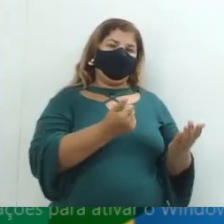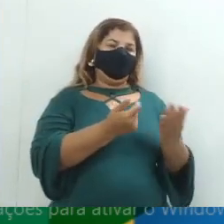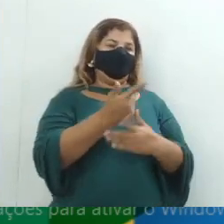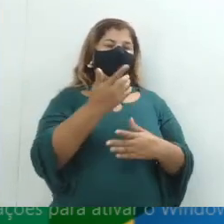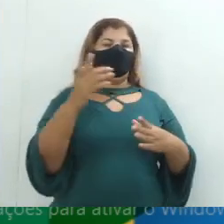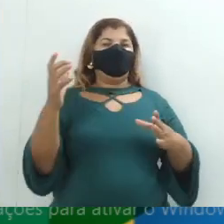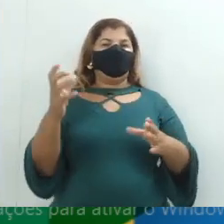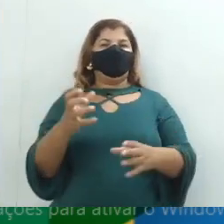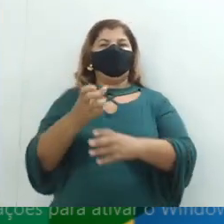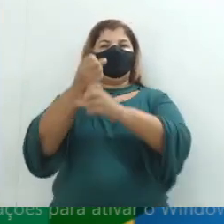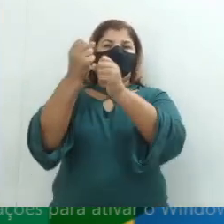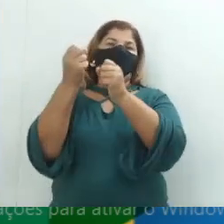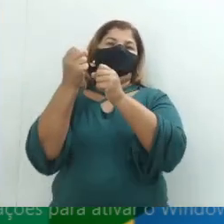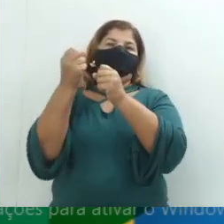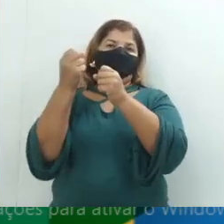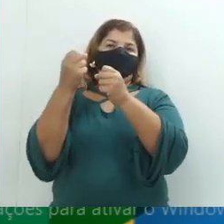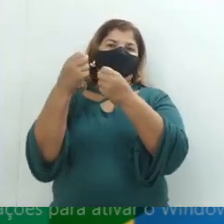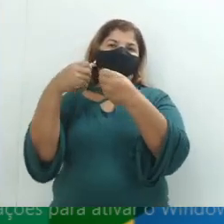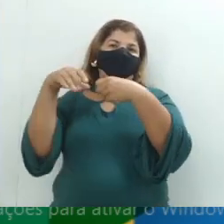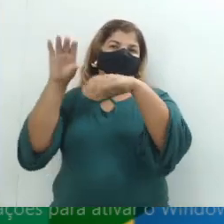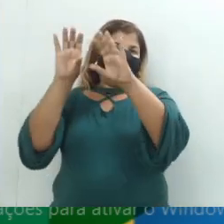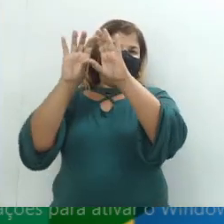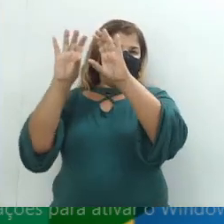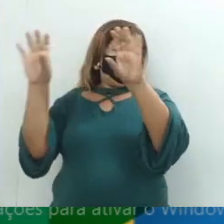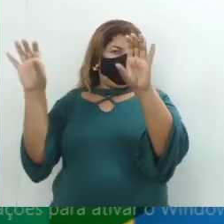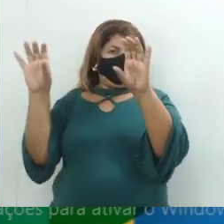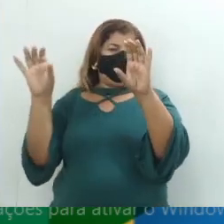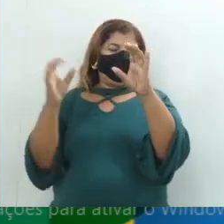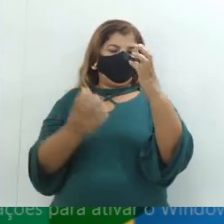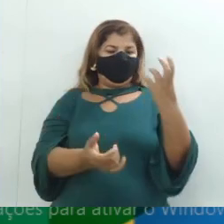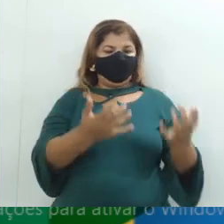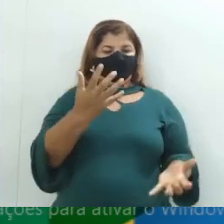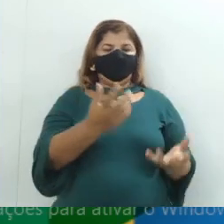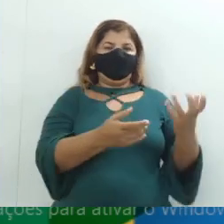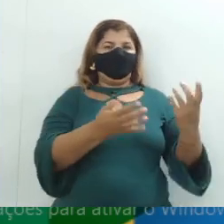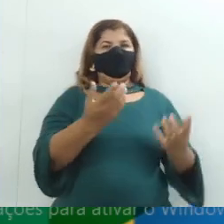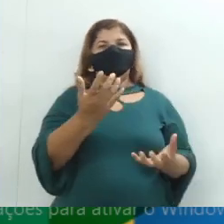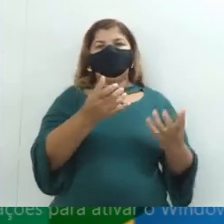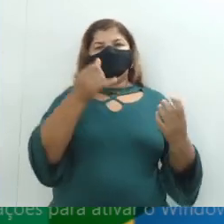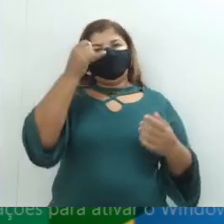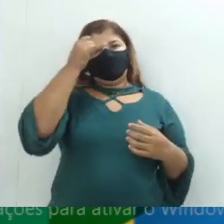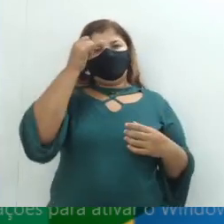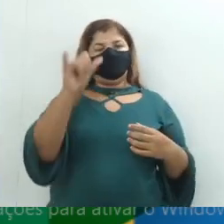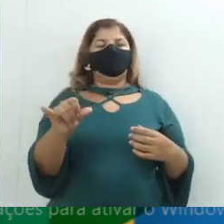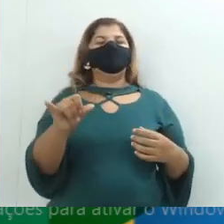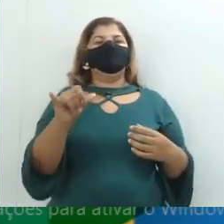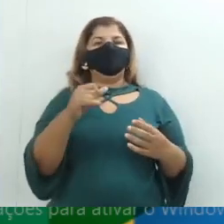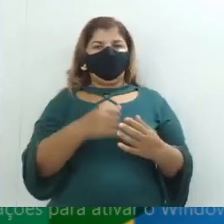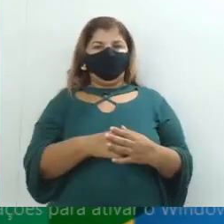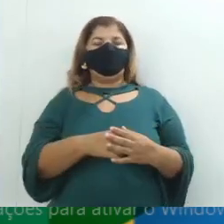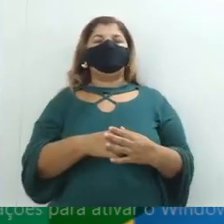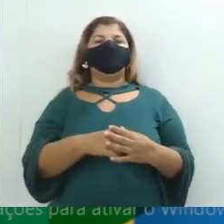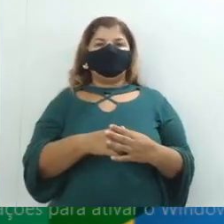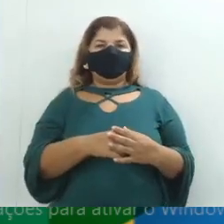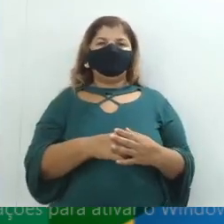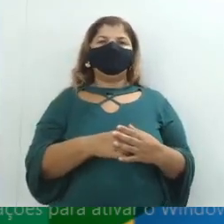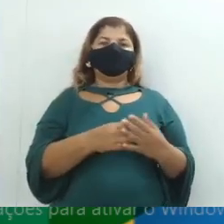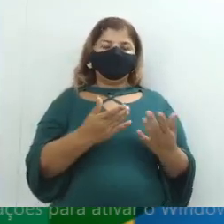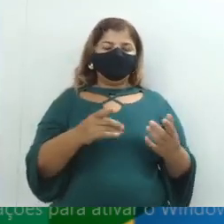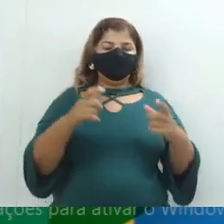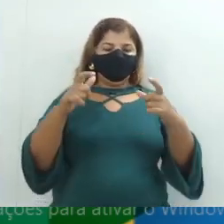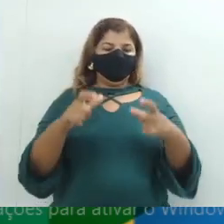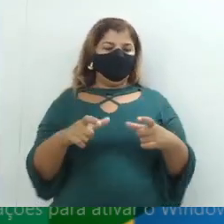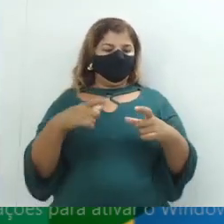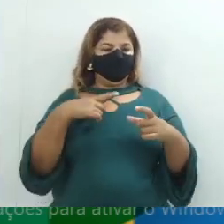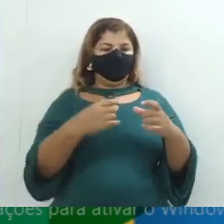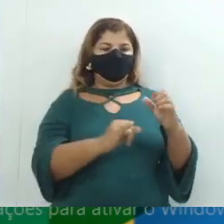As almas eram libertas do purgatório, que, digamos assim, era uma antessala do inferno, né? É um espaço onde as